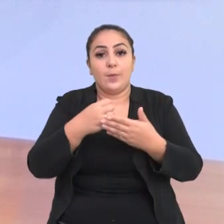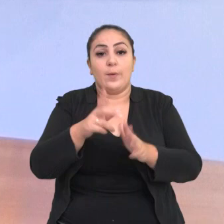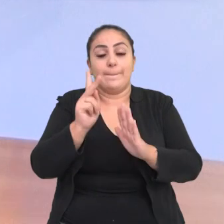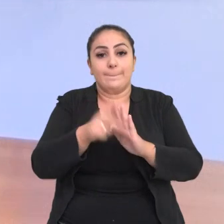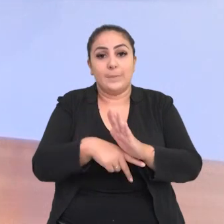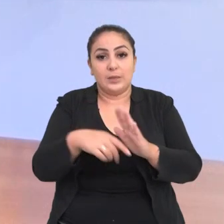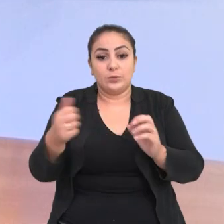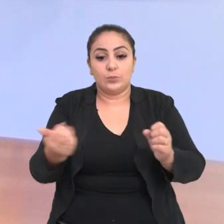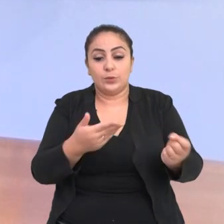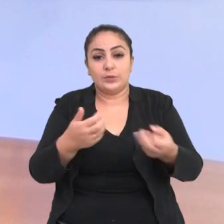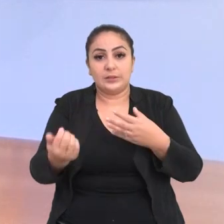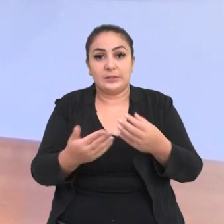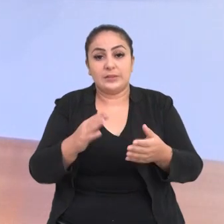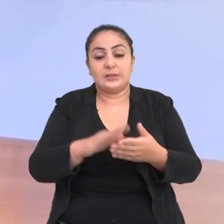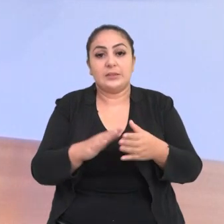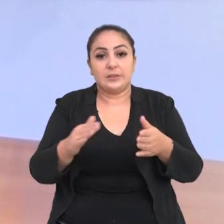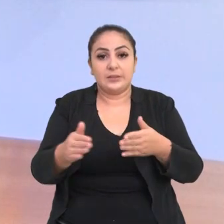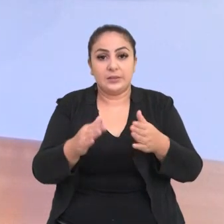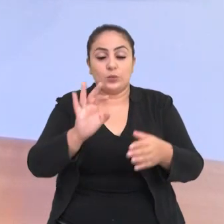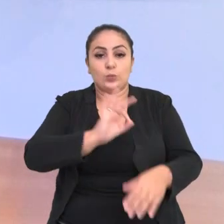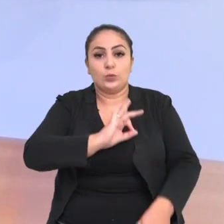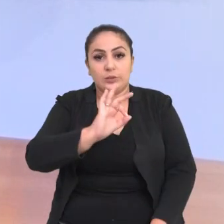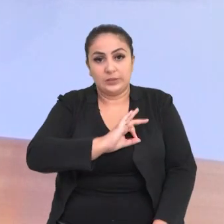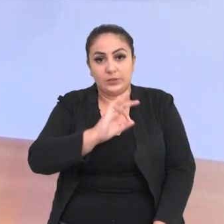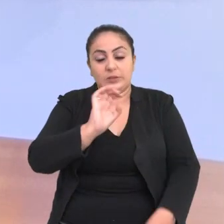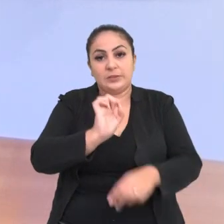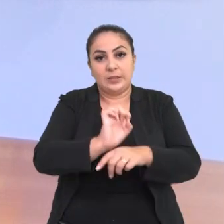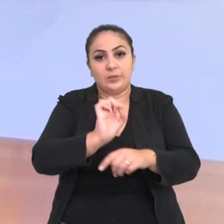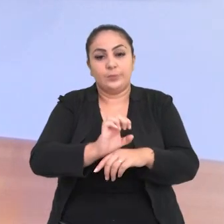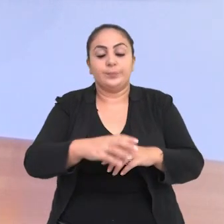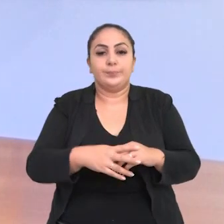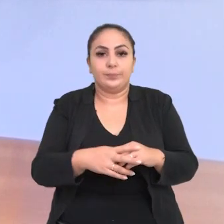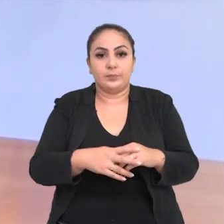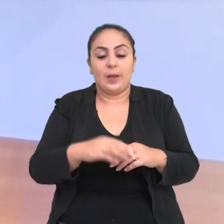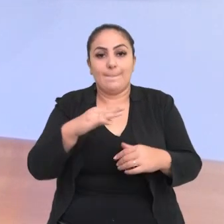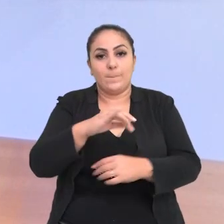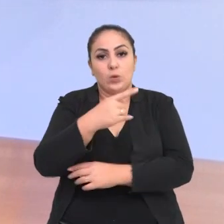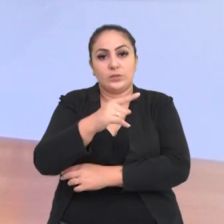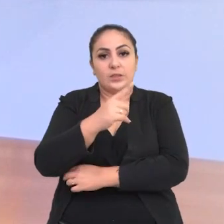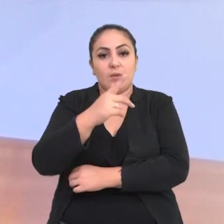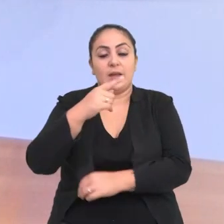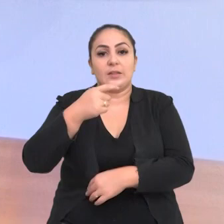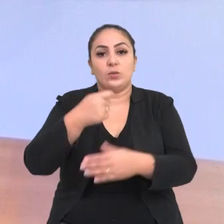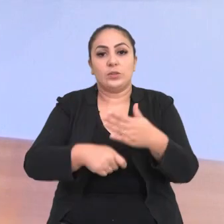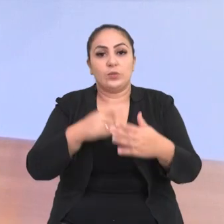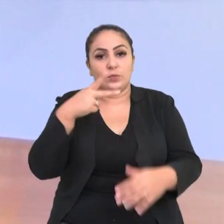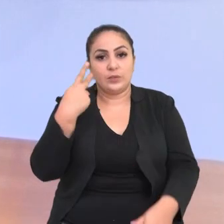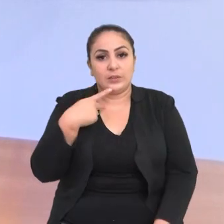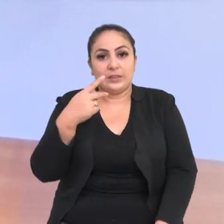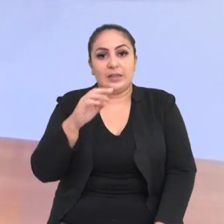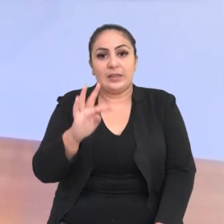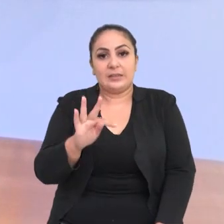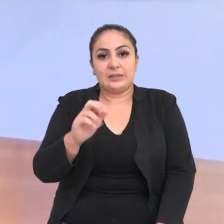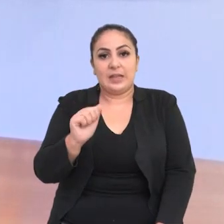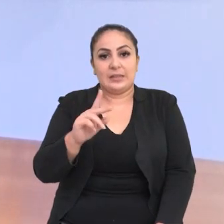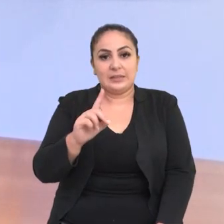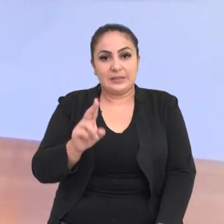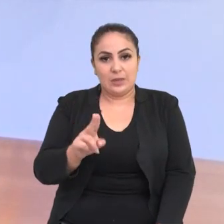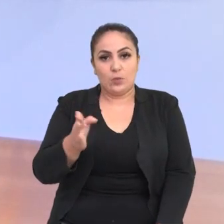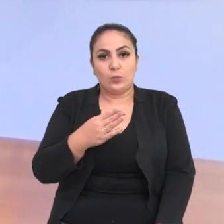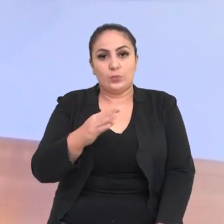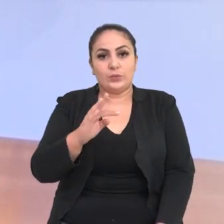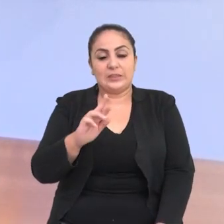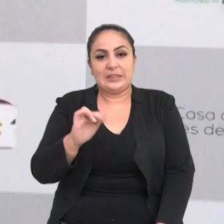apoia o plano de modernização da carreira dos militares do Estado. A moção é de autoria do vereador Tadeu